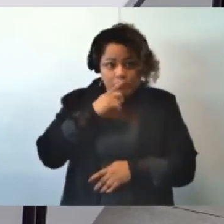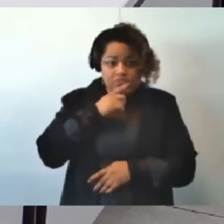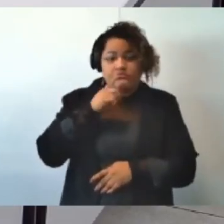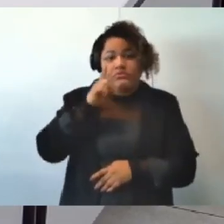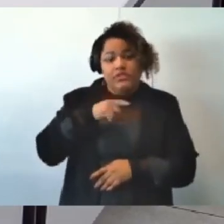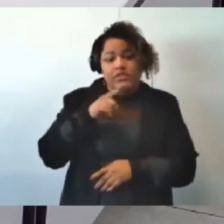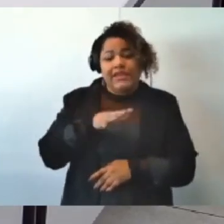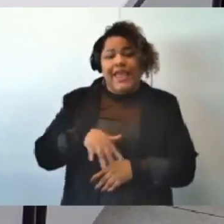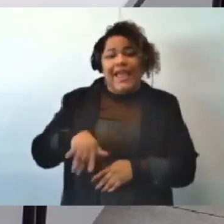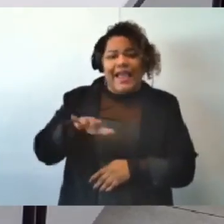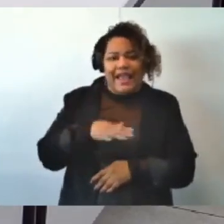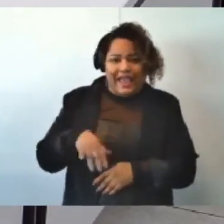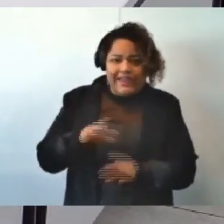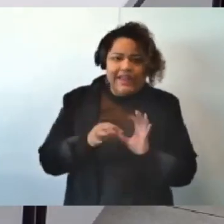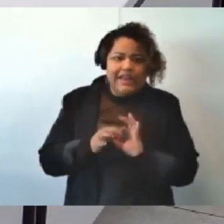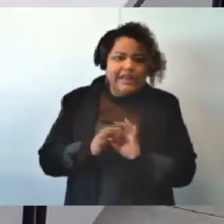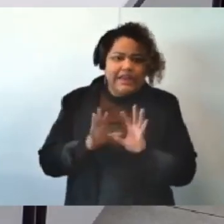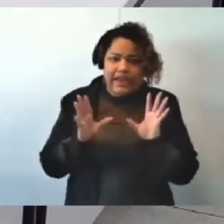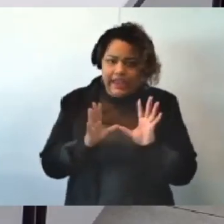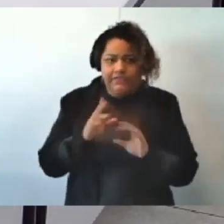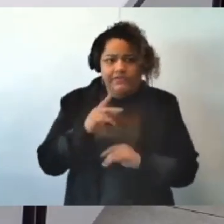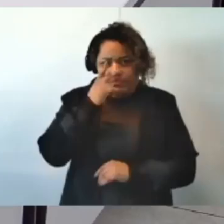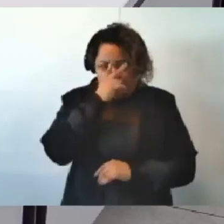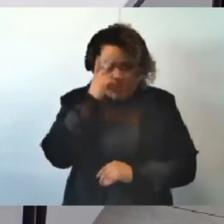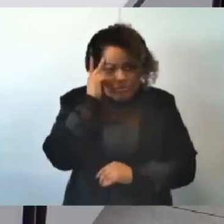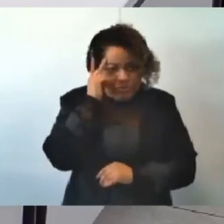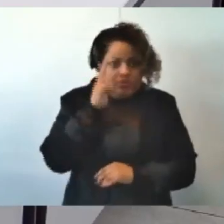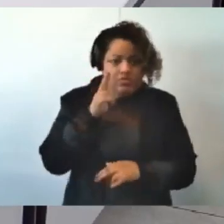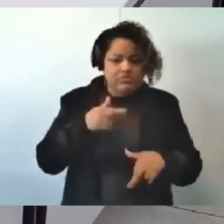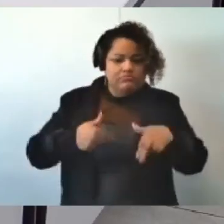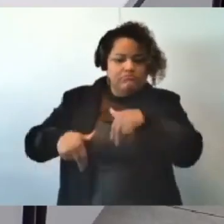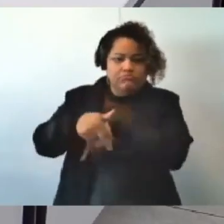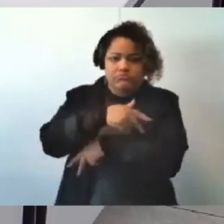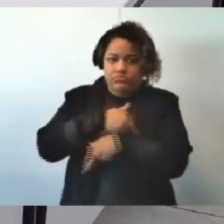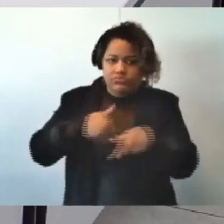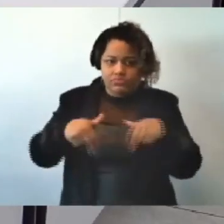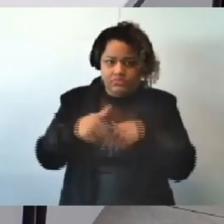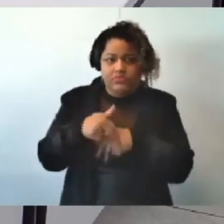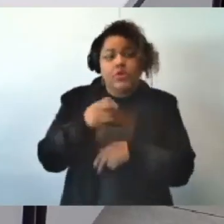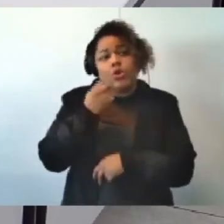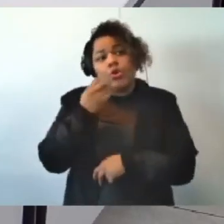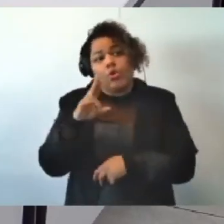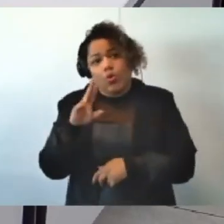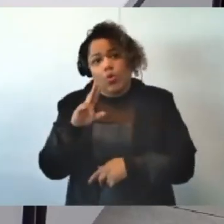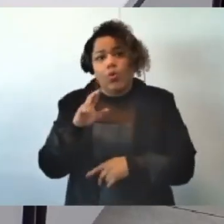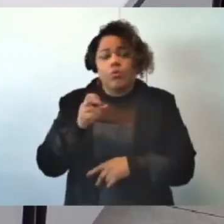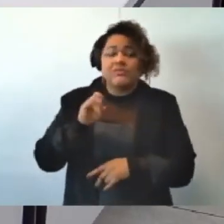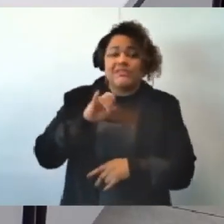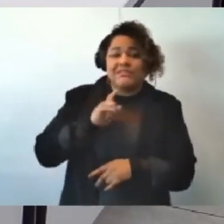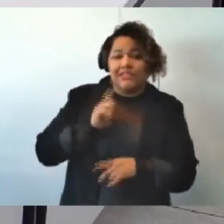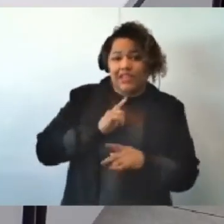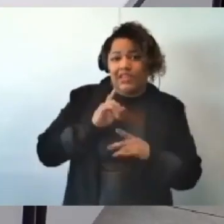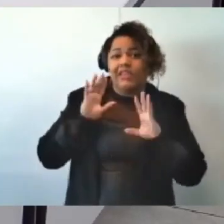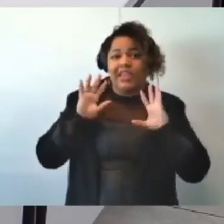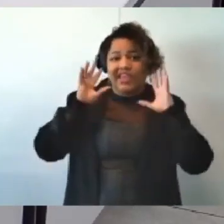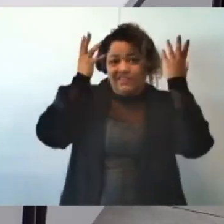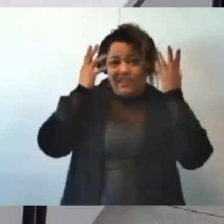podem usufruir, e também quando tem eventos, igual Festa da Luz, Carnaval e tudo